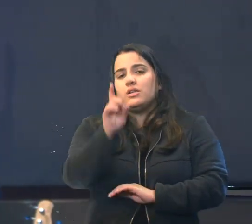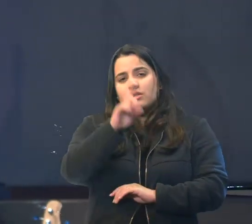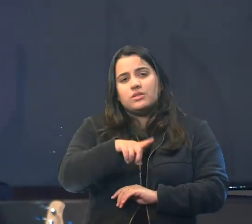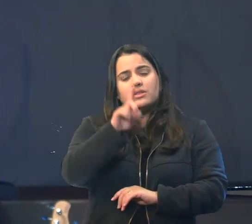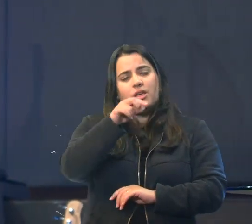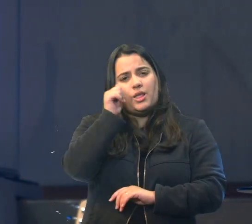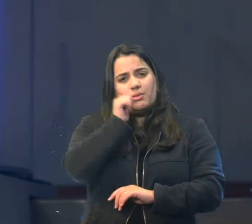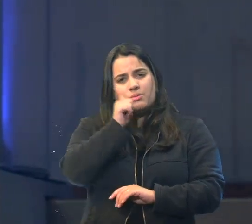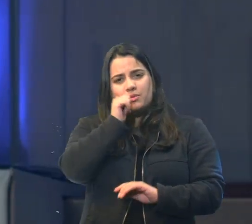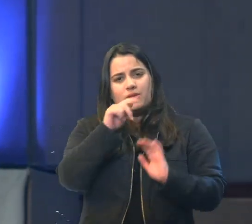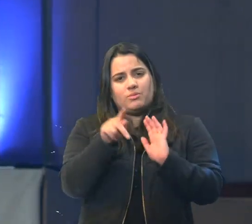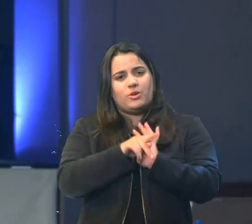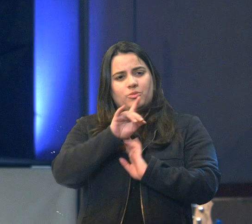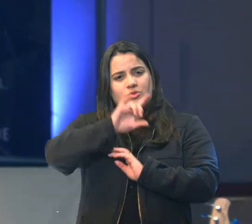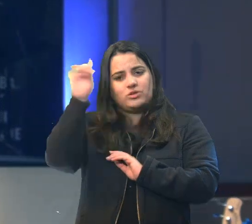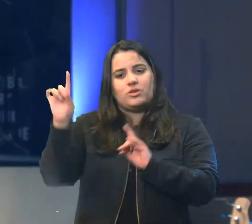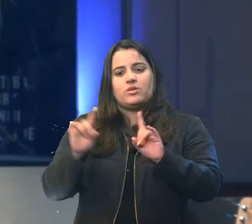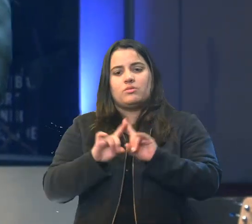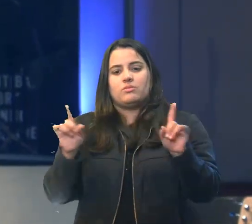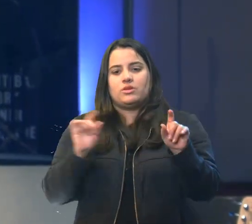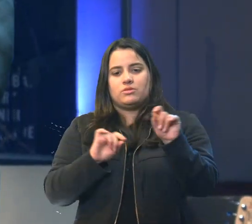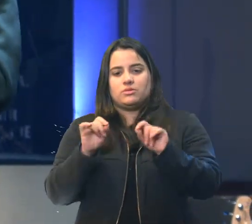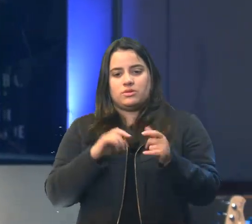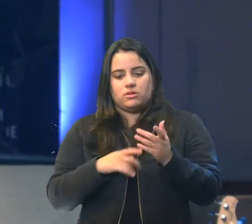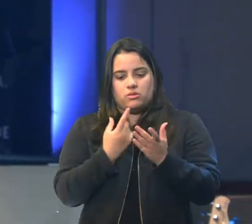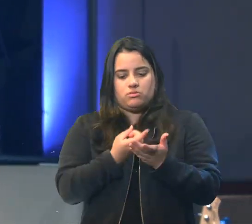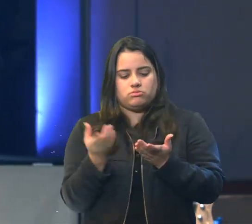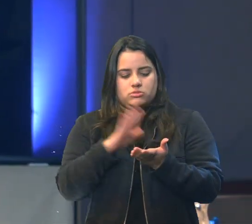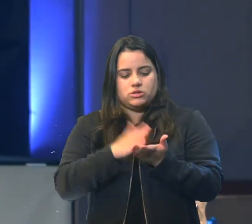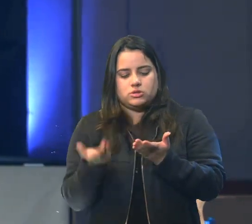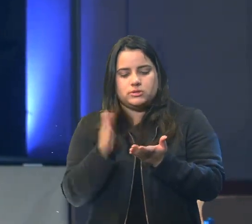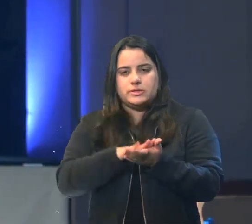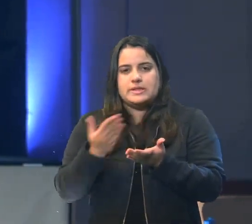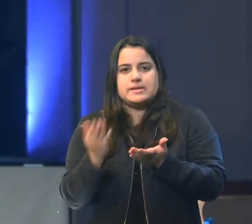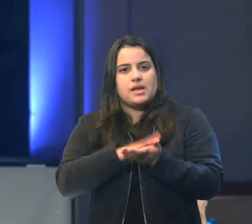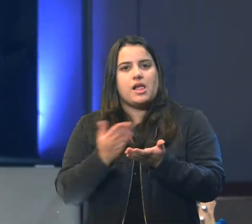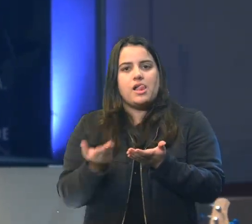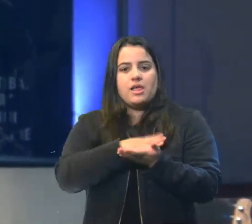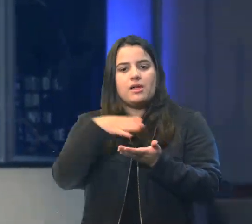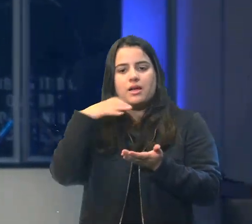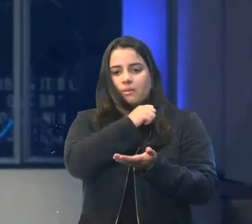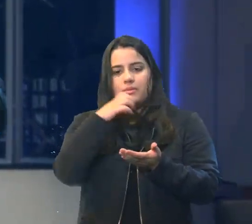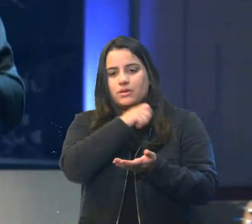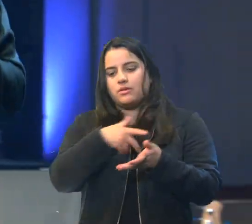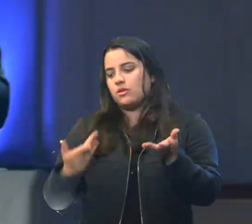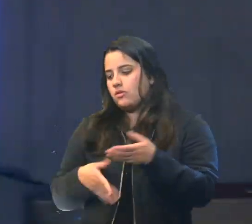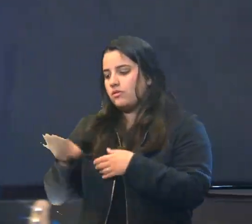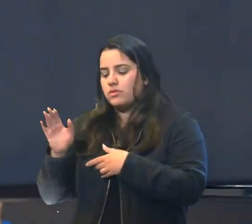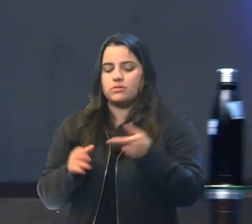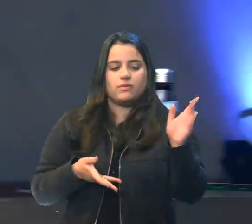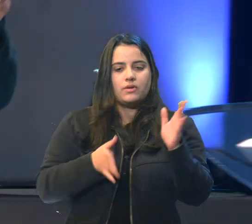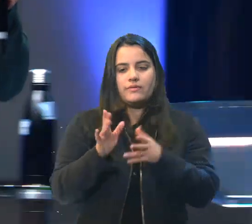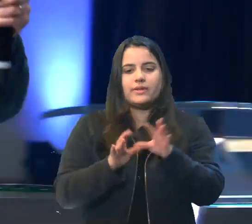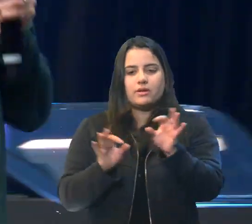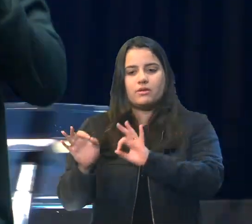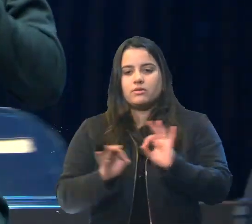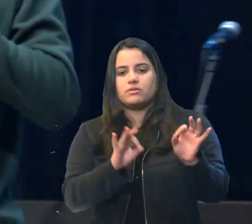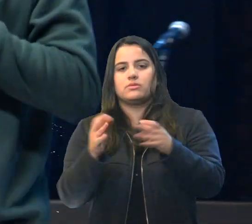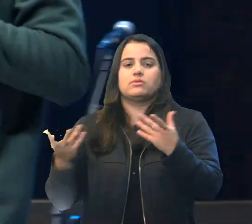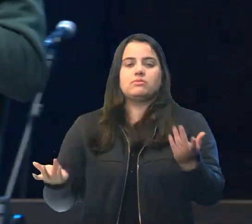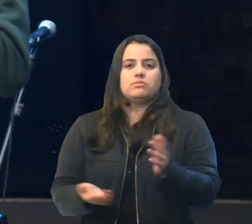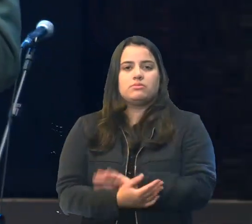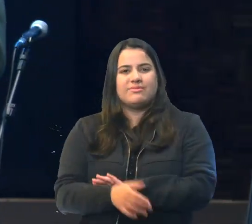devocional. Mas eu imagino que ela deve contar 1 capítulo, 2 capítulos, 3 capítulos, 4 capítulos. Pronto, agora vamos para o handebol. Pronto, agora vamos arrumar a caixa d'água que está pegando